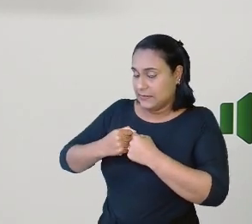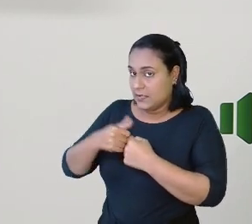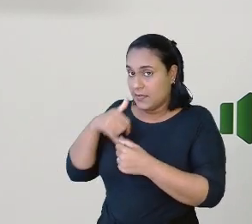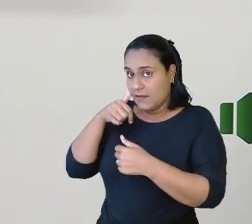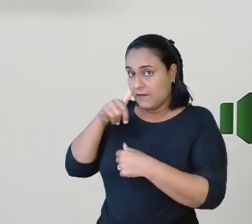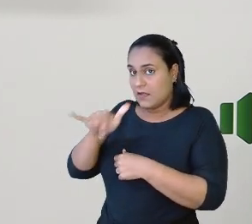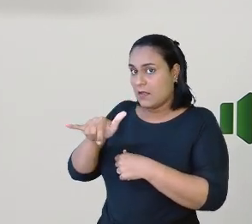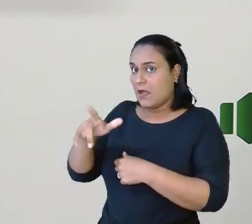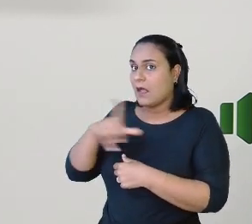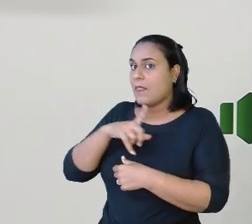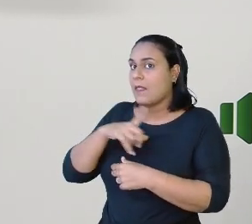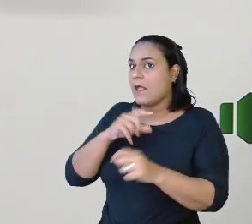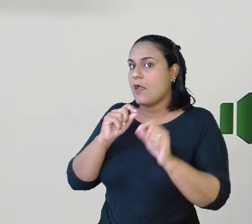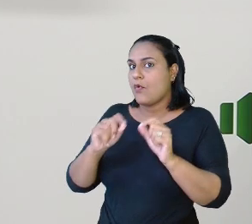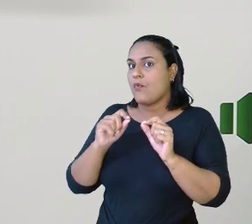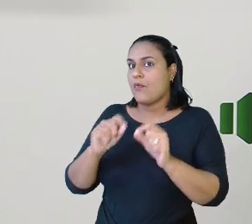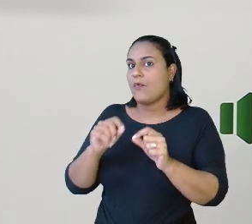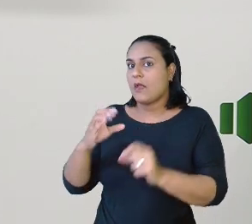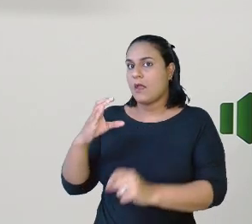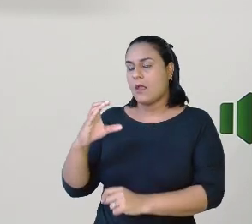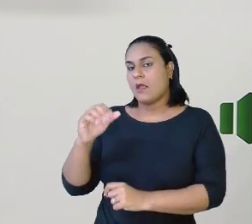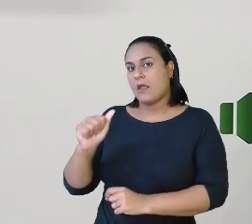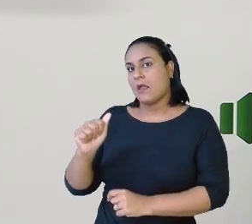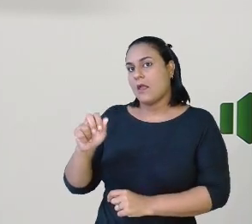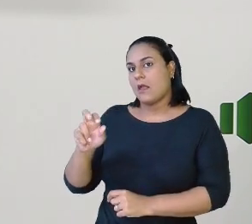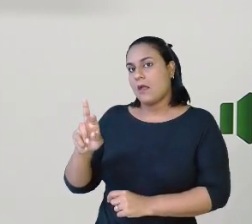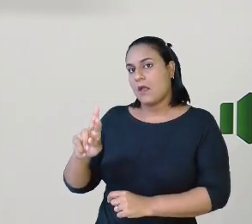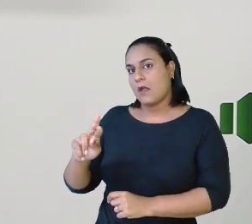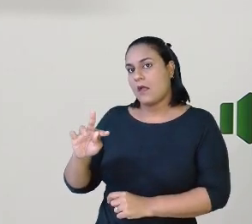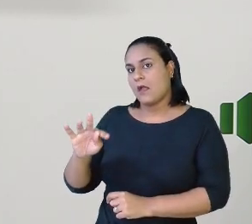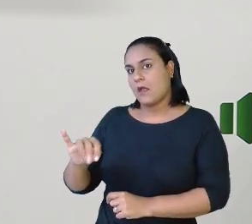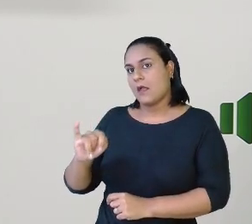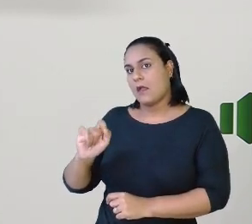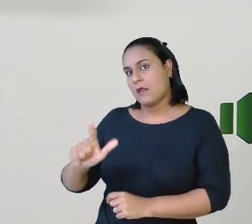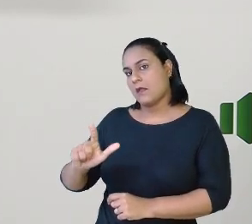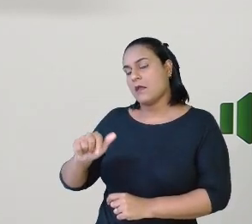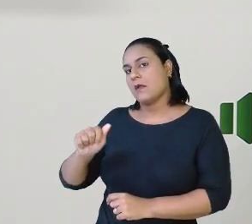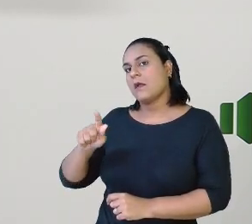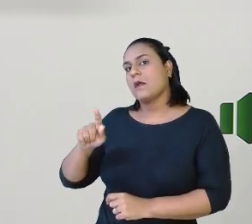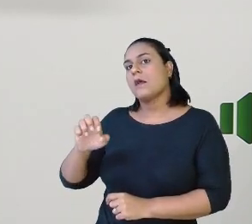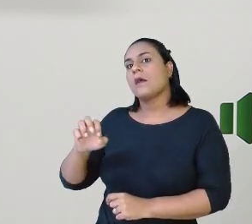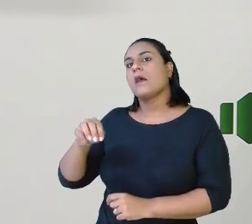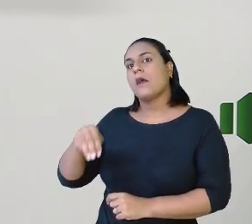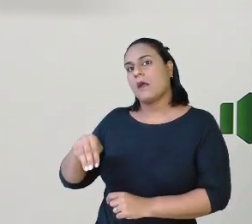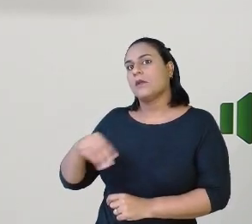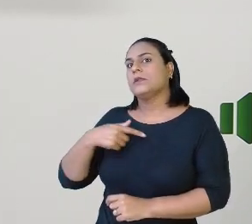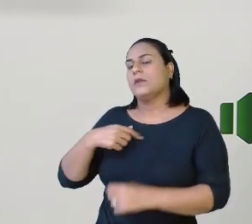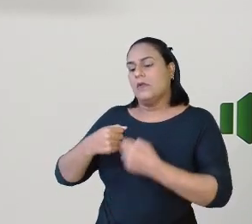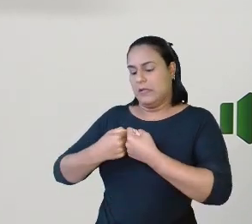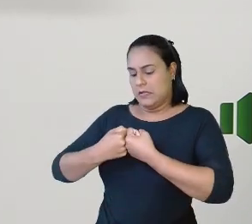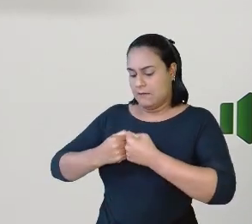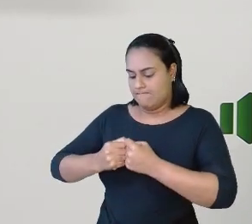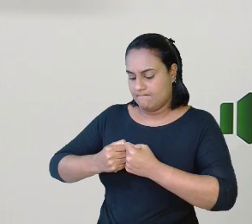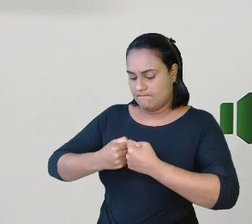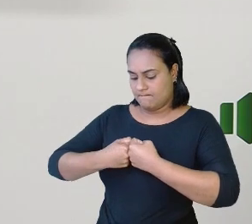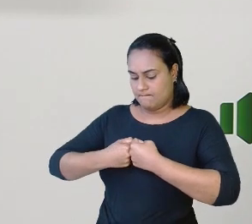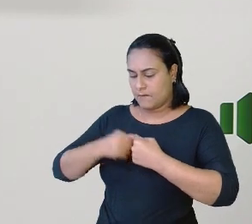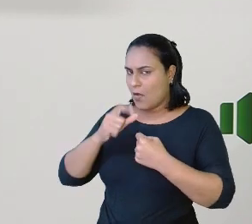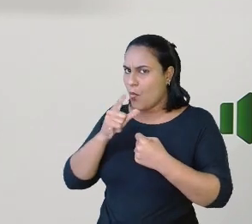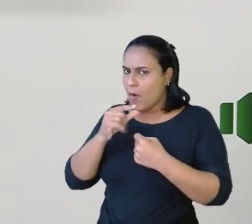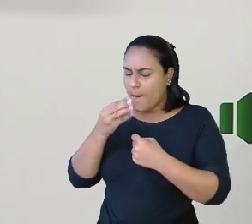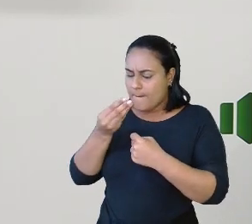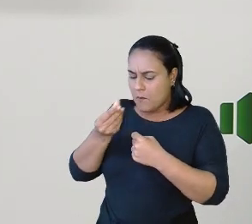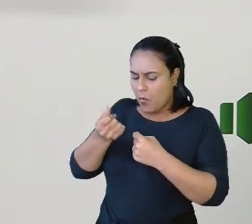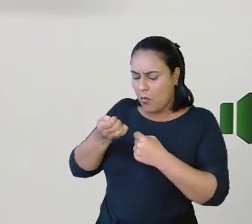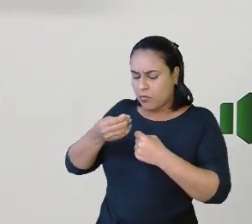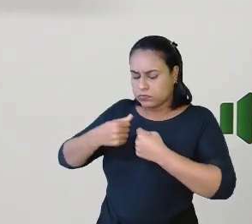nós temos o tecido cartilaginoso, exatamente. Então, esse atrito, não